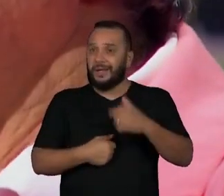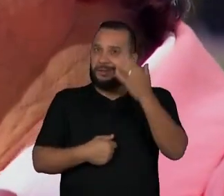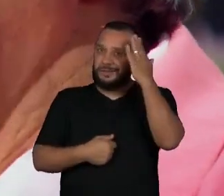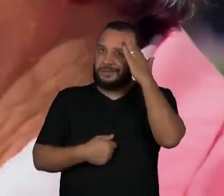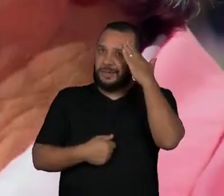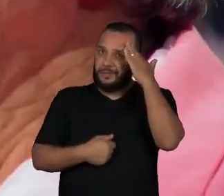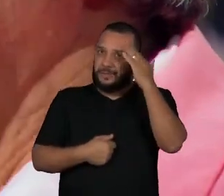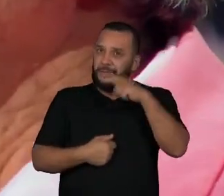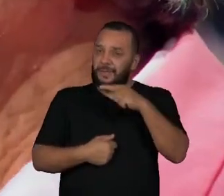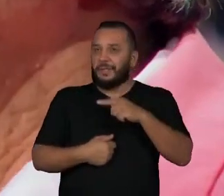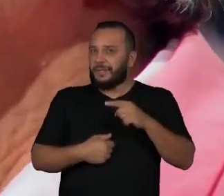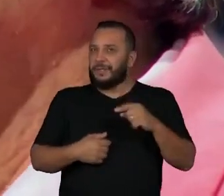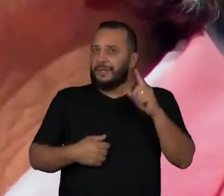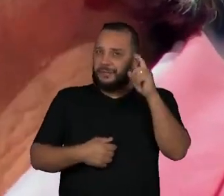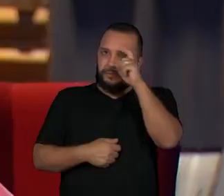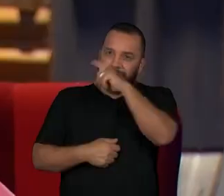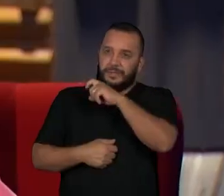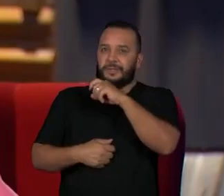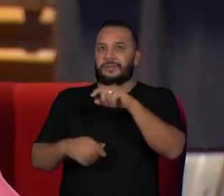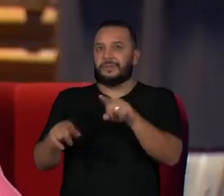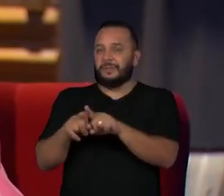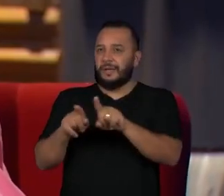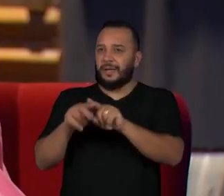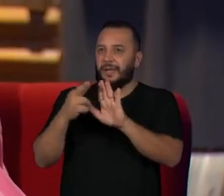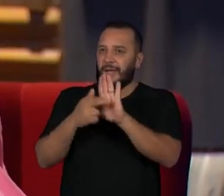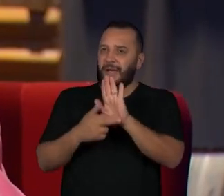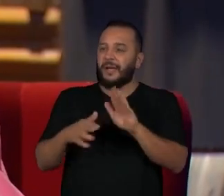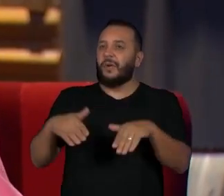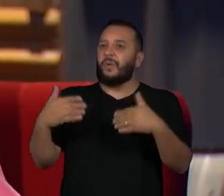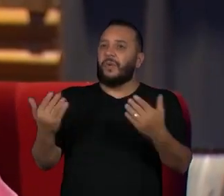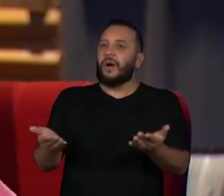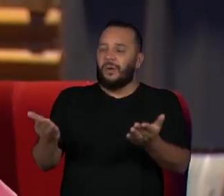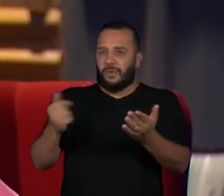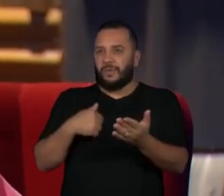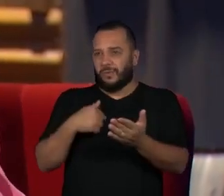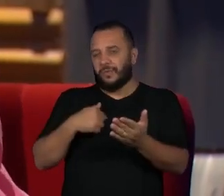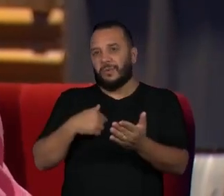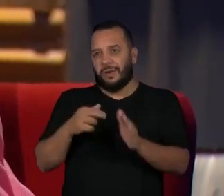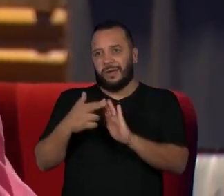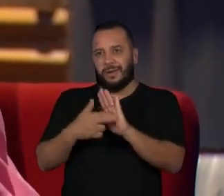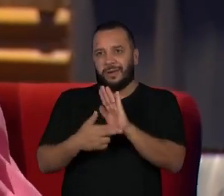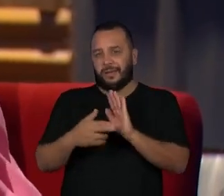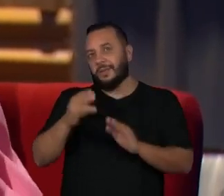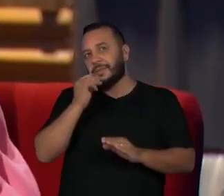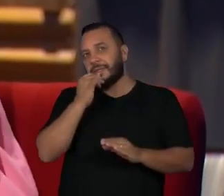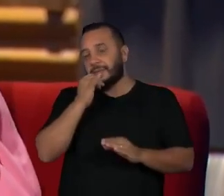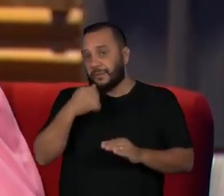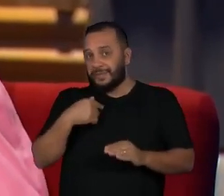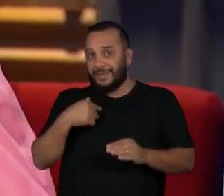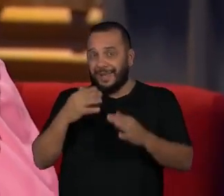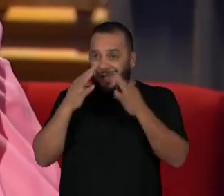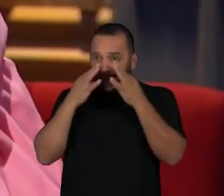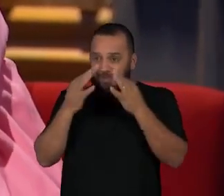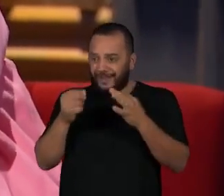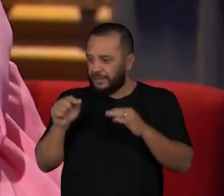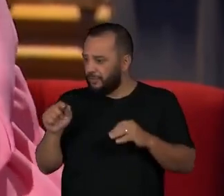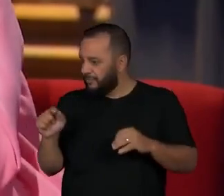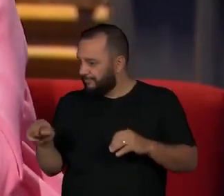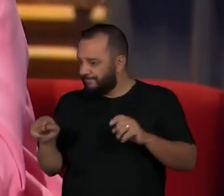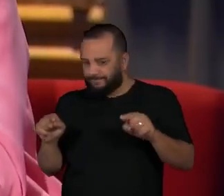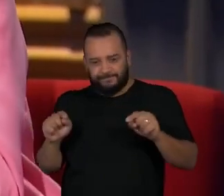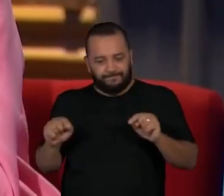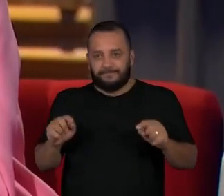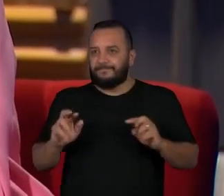saber Da Da complexidade Da Lógica Qual é o princípio porque a maioria deles você tem que ter um olhar lá diferente são